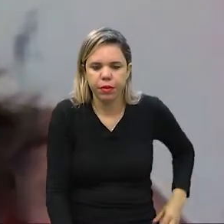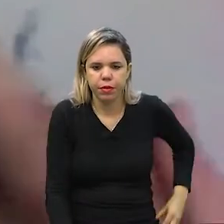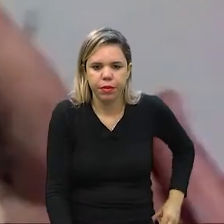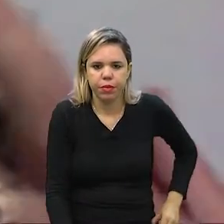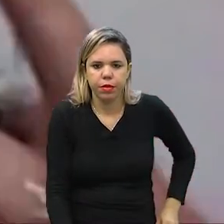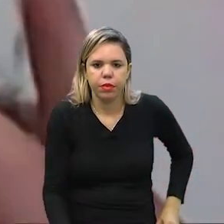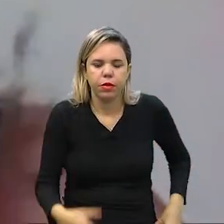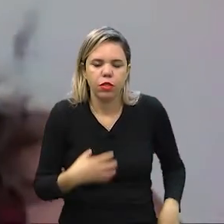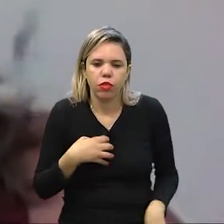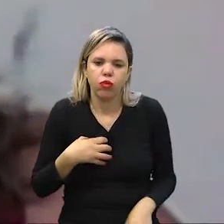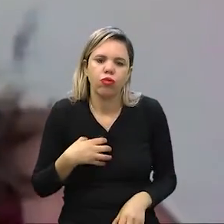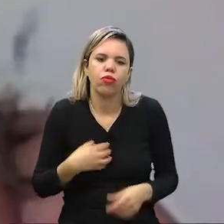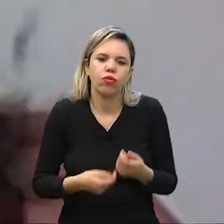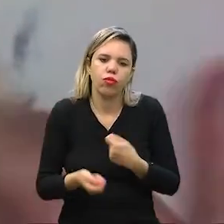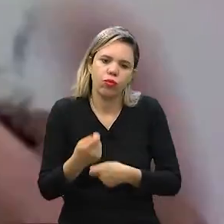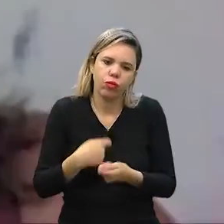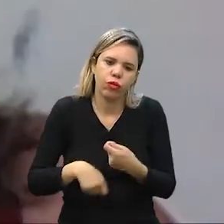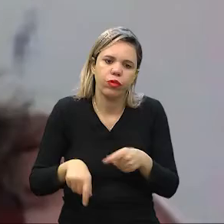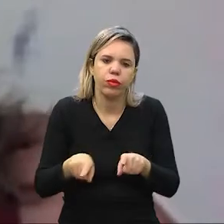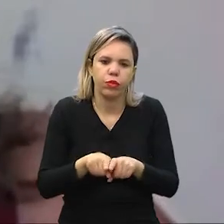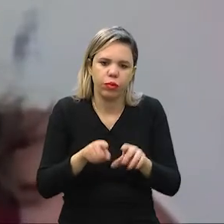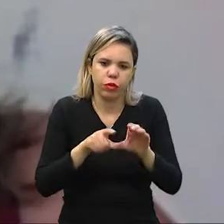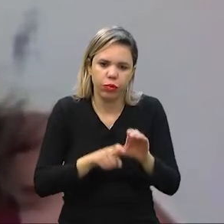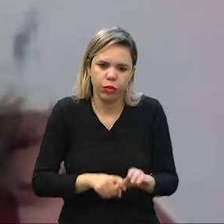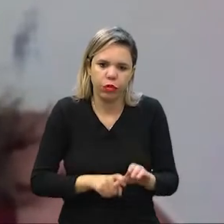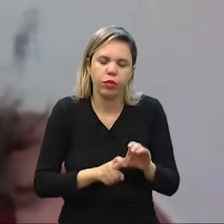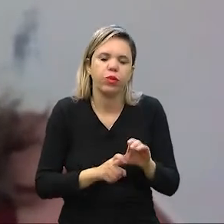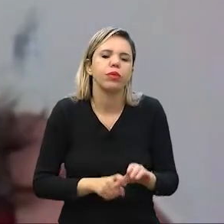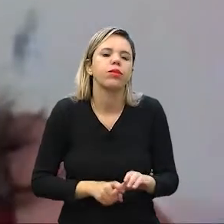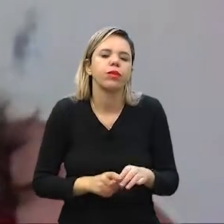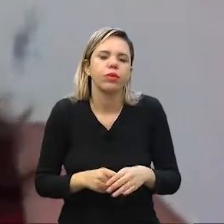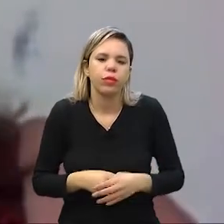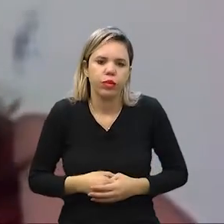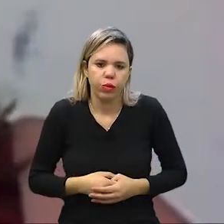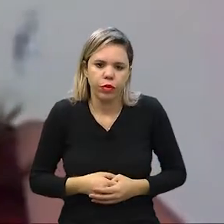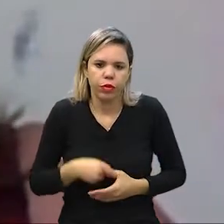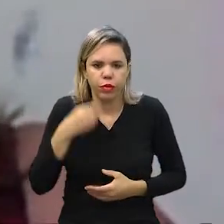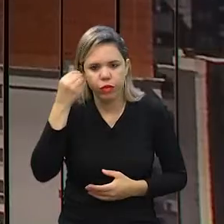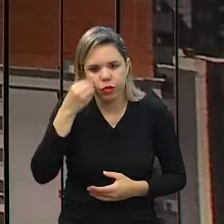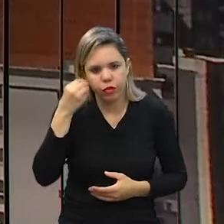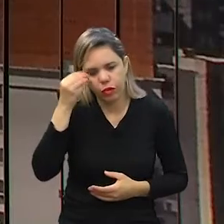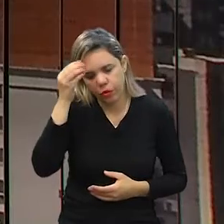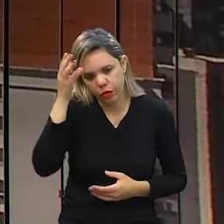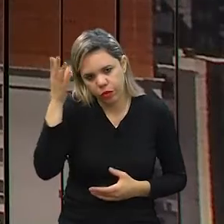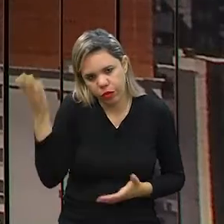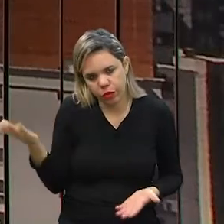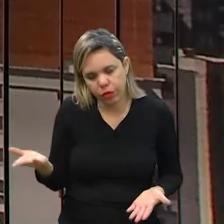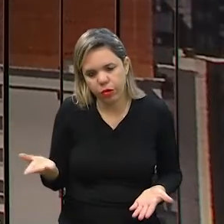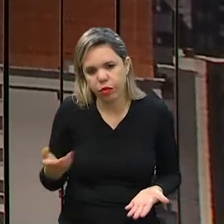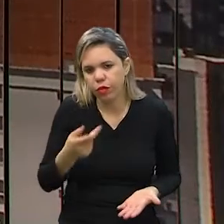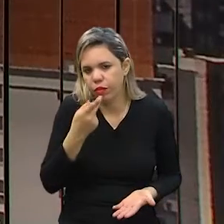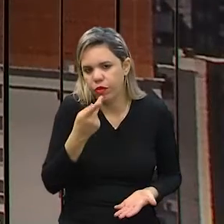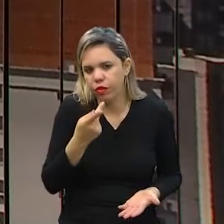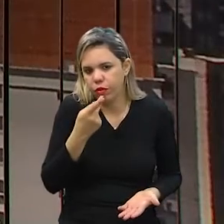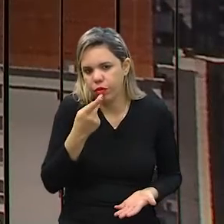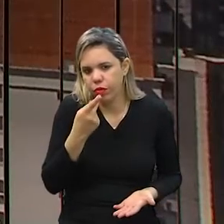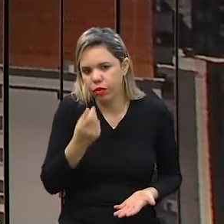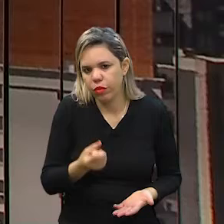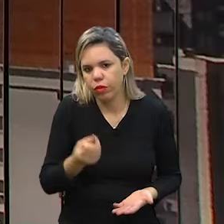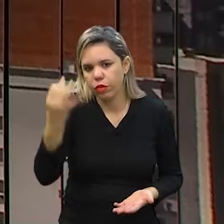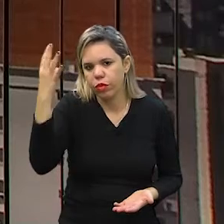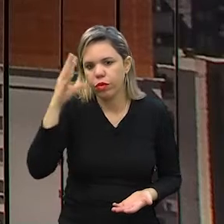o manejo depende também desse conhecimento. Helena, a gente está falando de